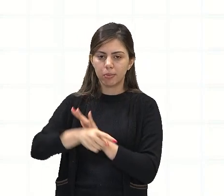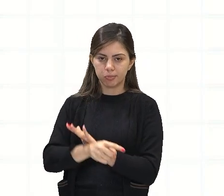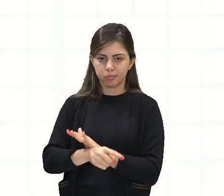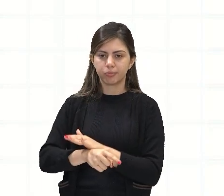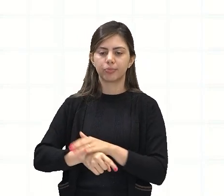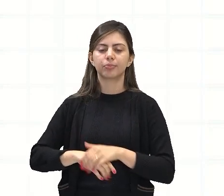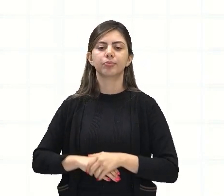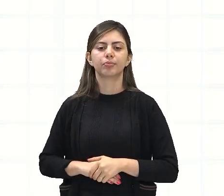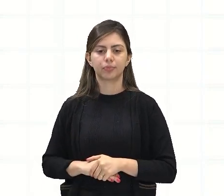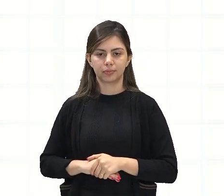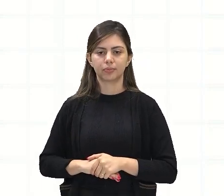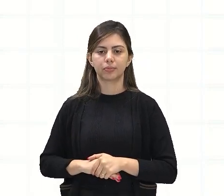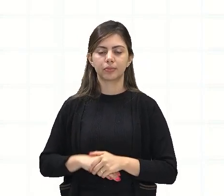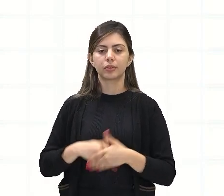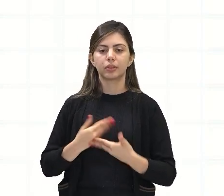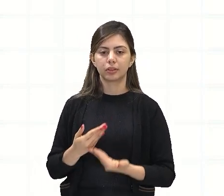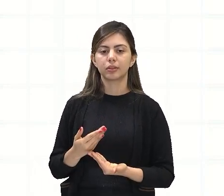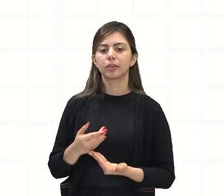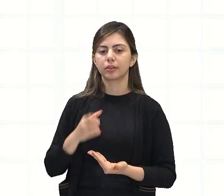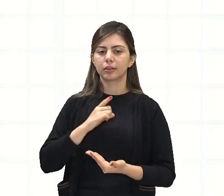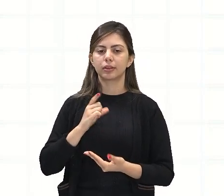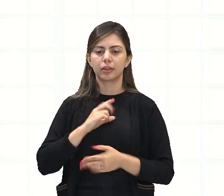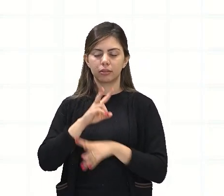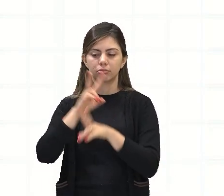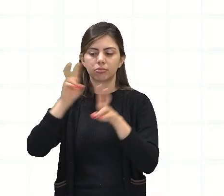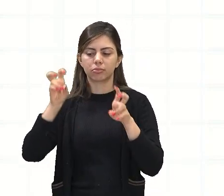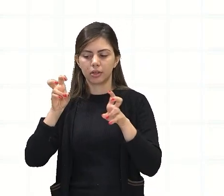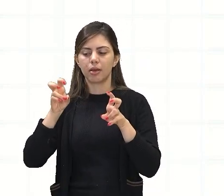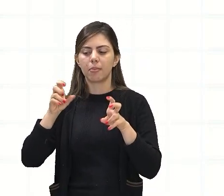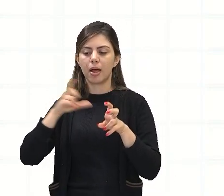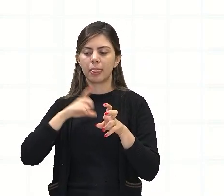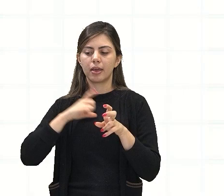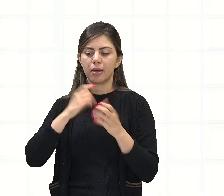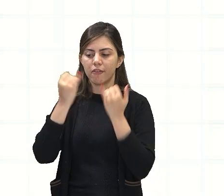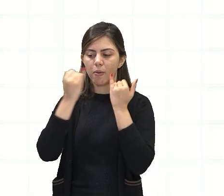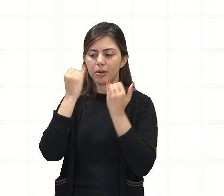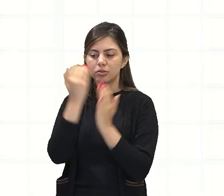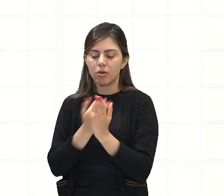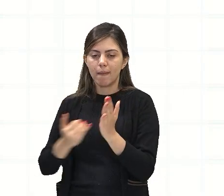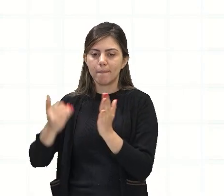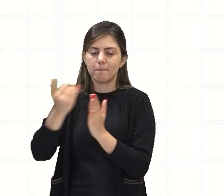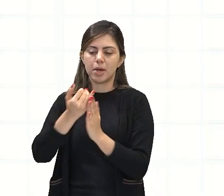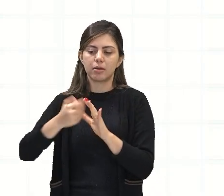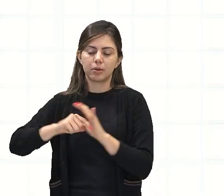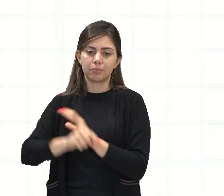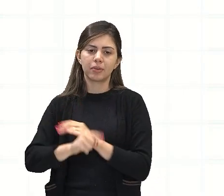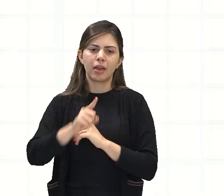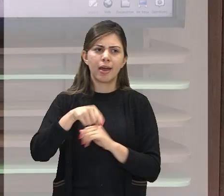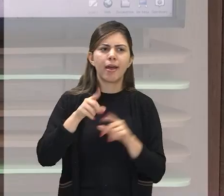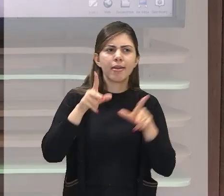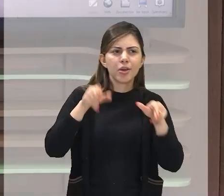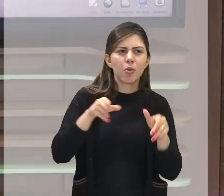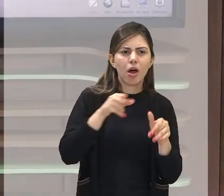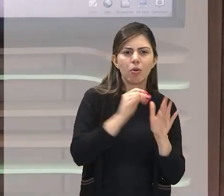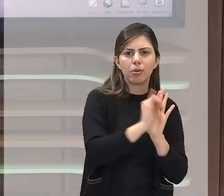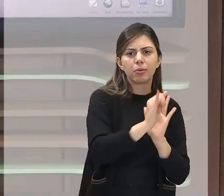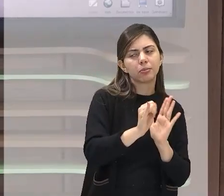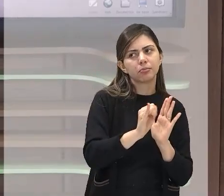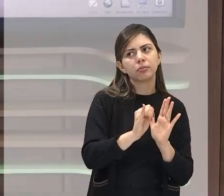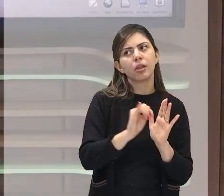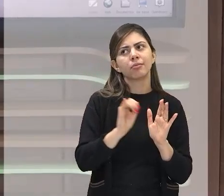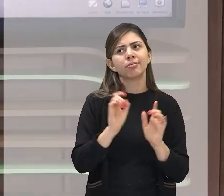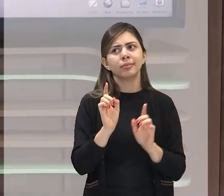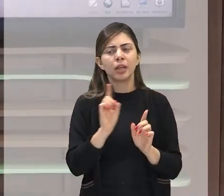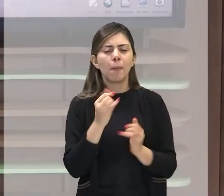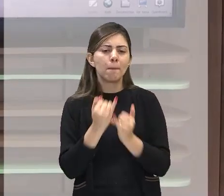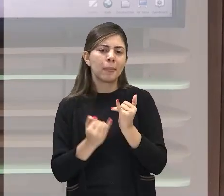mais profundo sobre o assunto em foco. Então, professora, é a mesma coisa que a notícia? Não necessariamente. Também